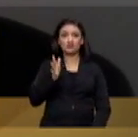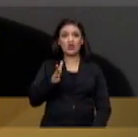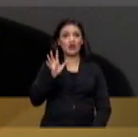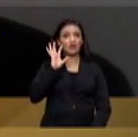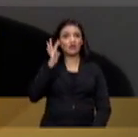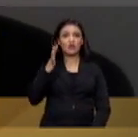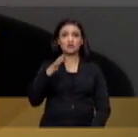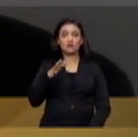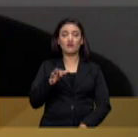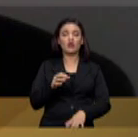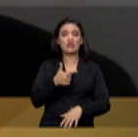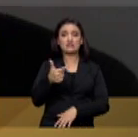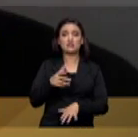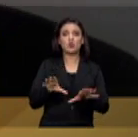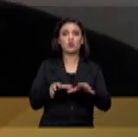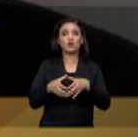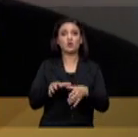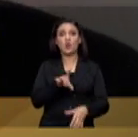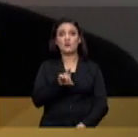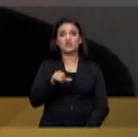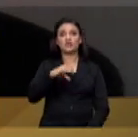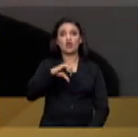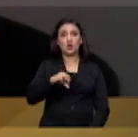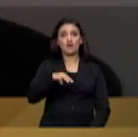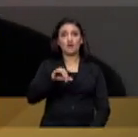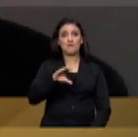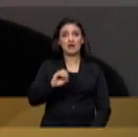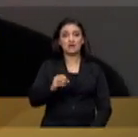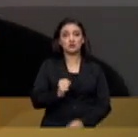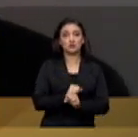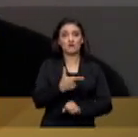julgamento realizada no dia 9